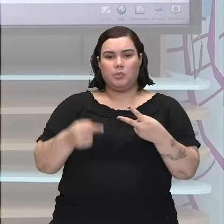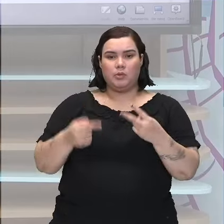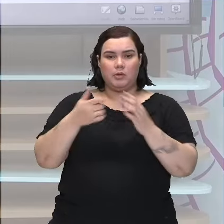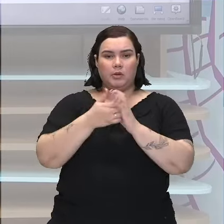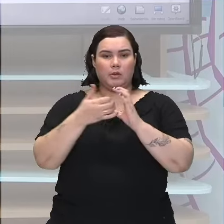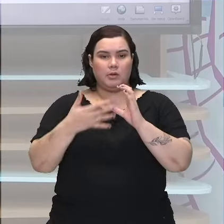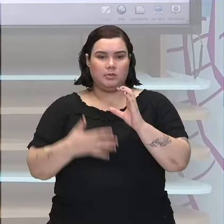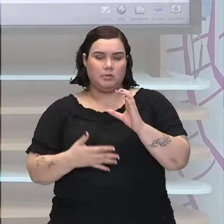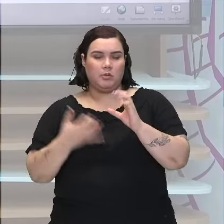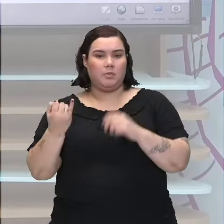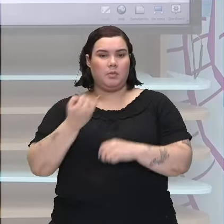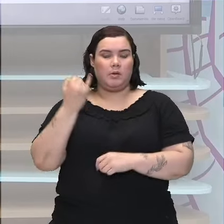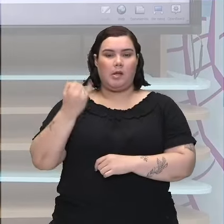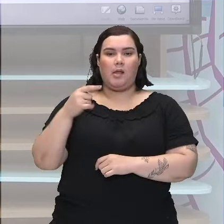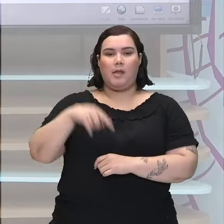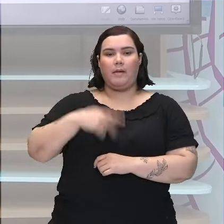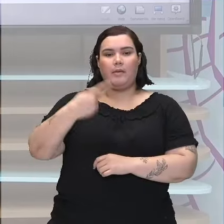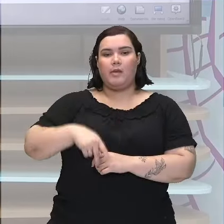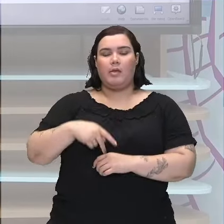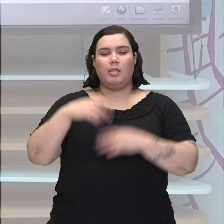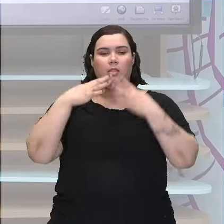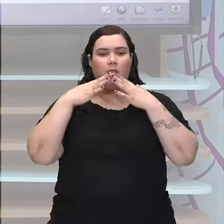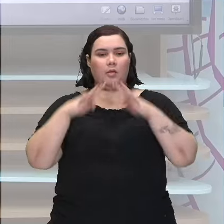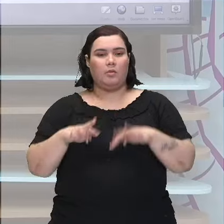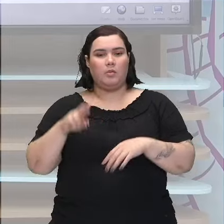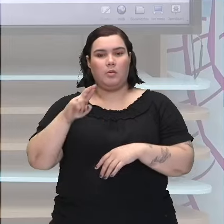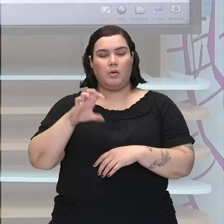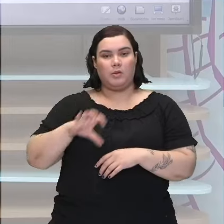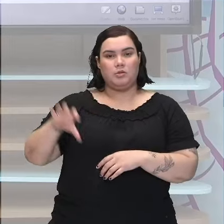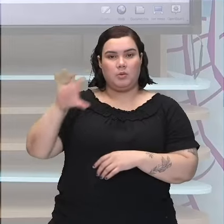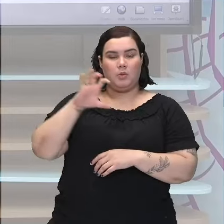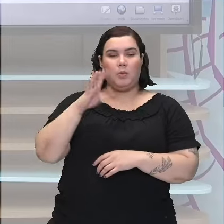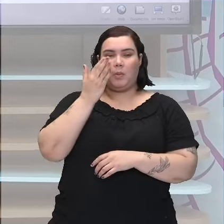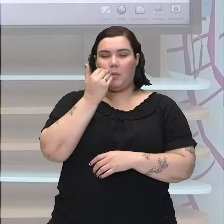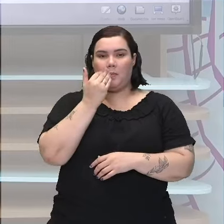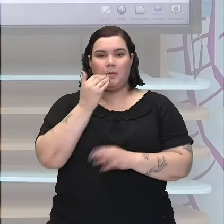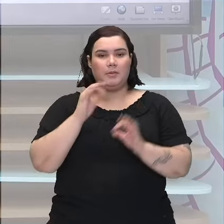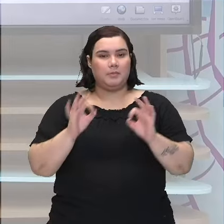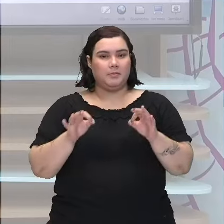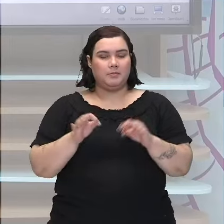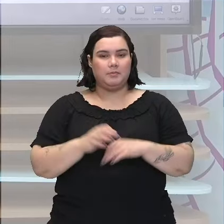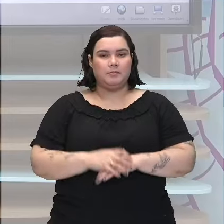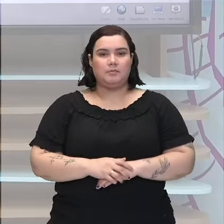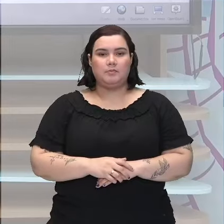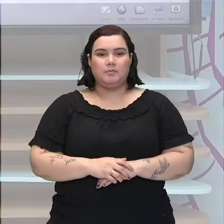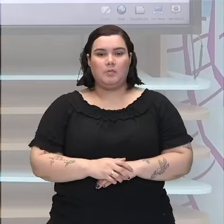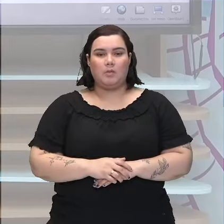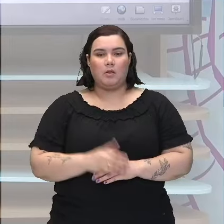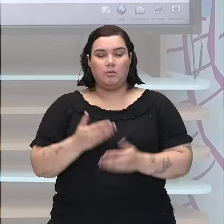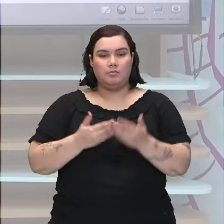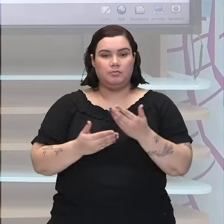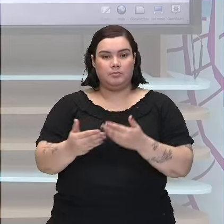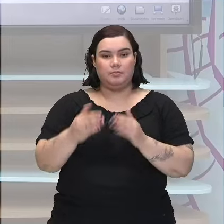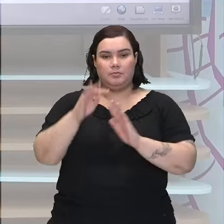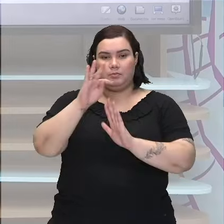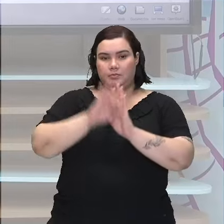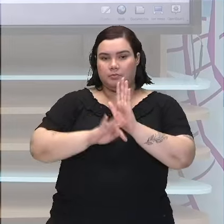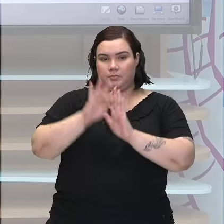elementos que são saborosos na nossa culinária, certinho? Ao longo do